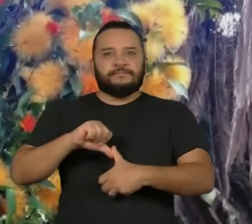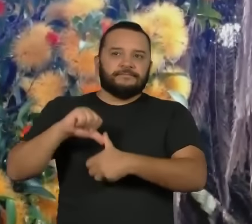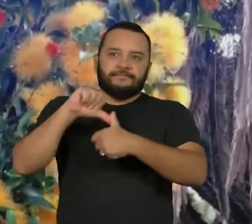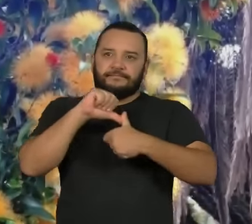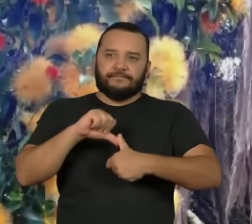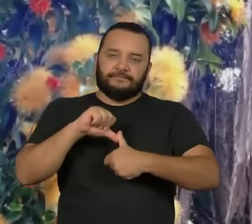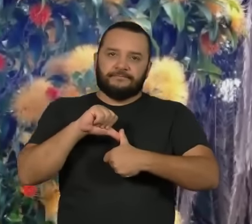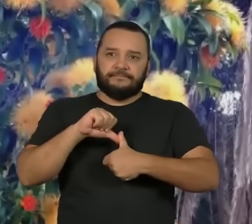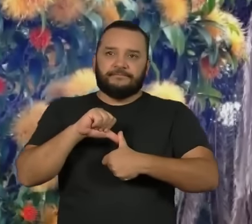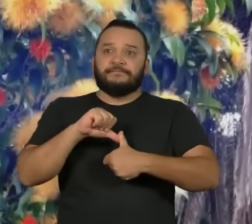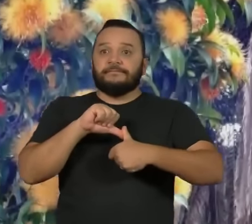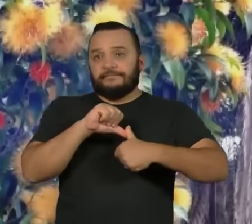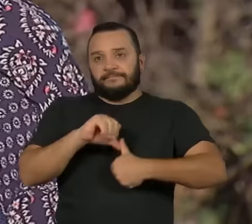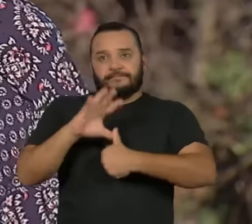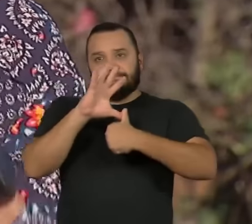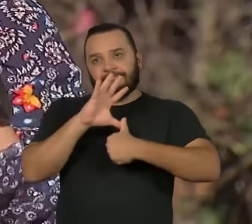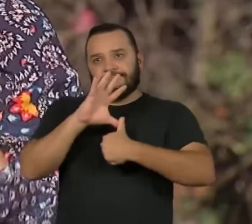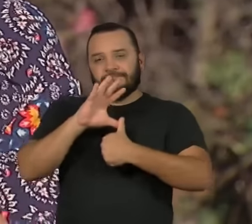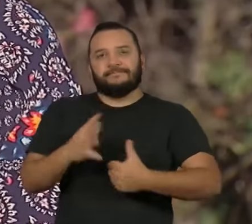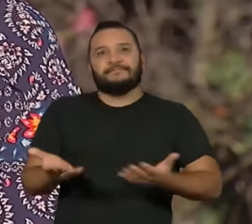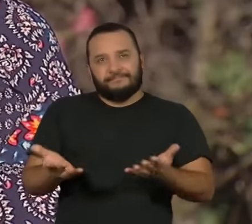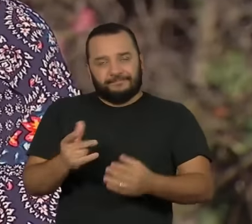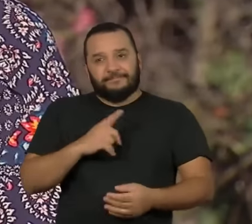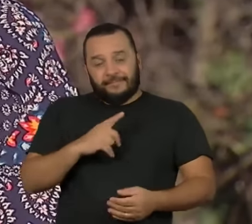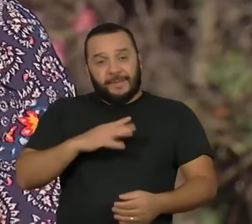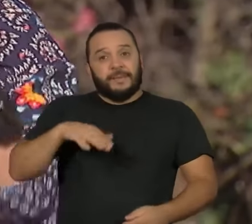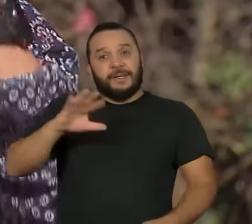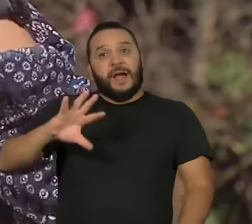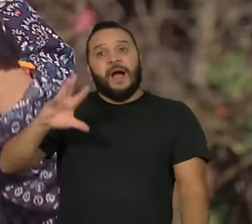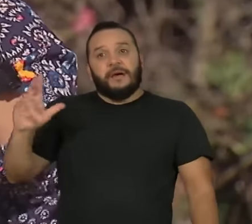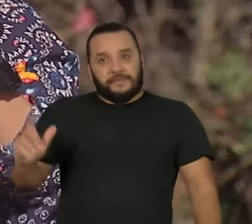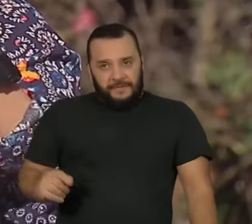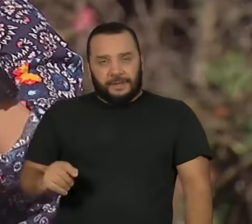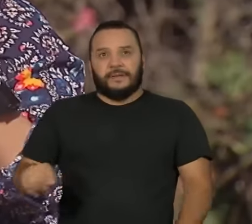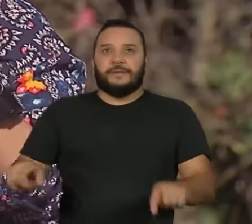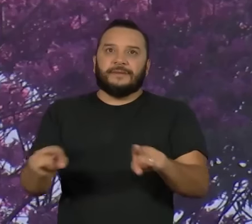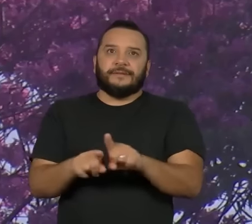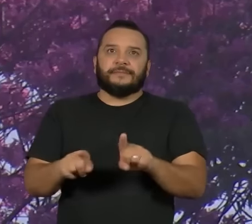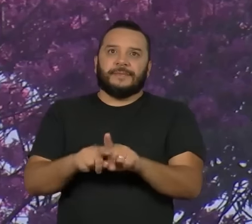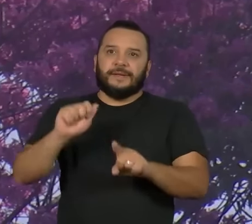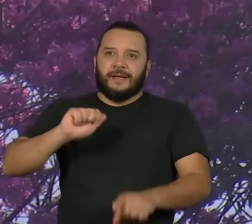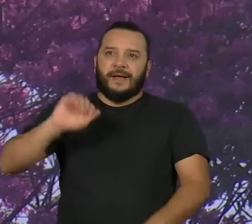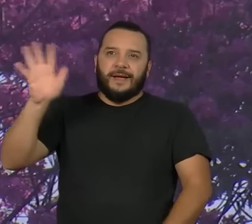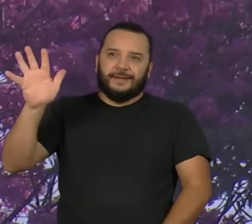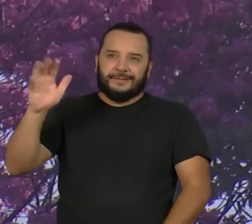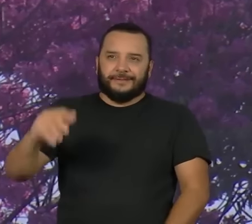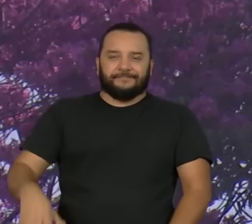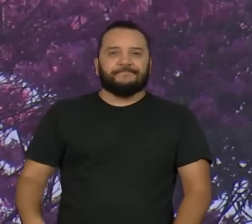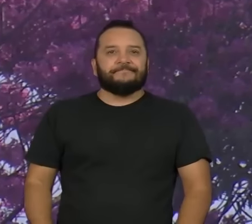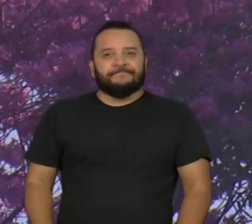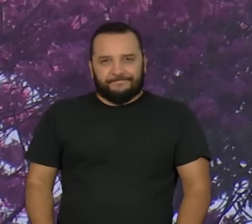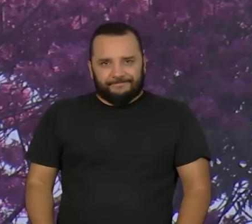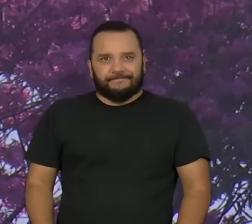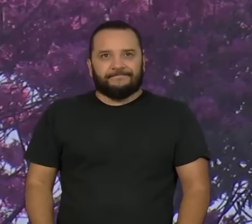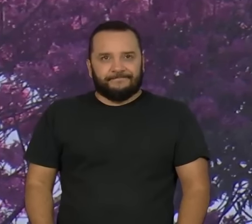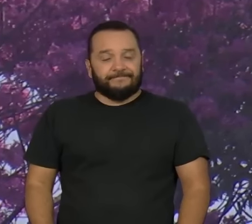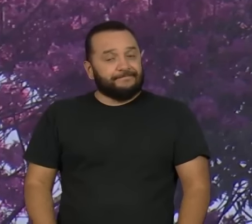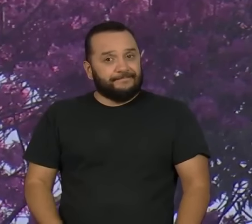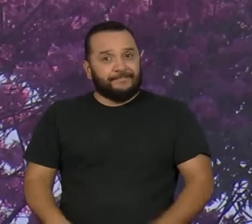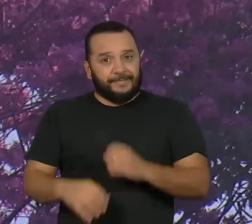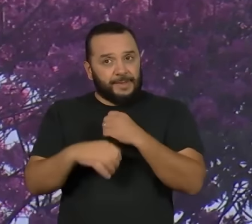pouquinho, bem pouquinho da América do Norte. Mas muito da África e mais ainda da Ásia. Para a